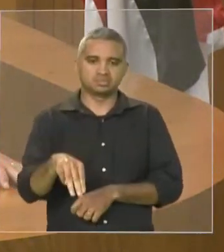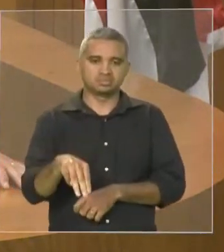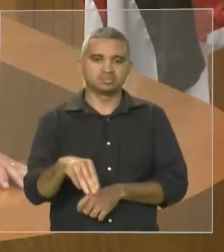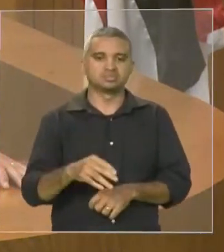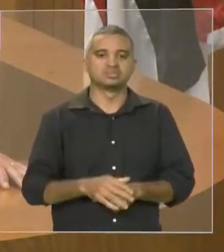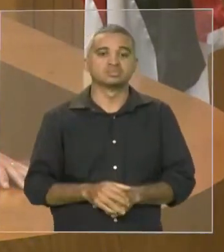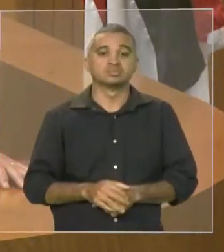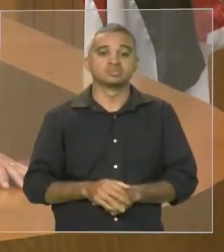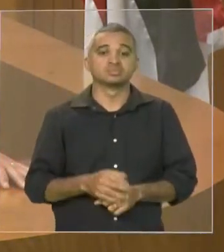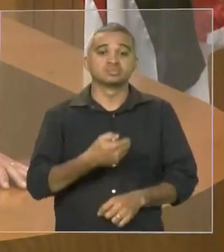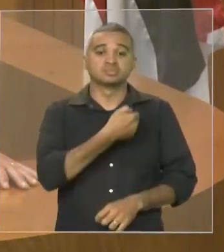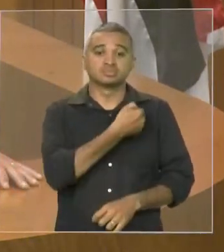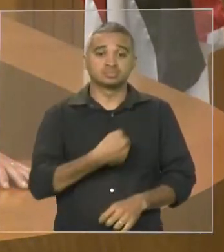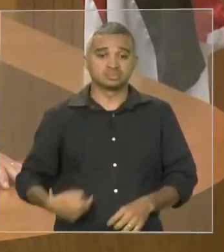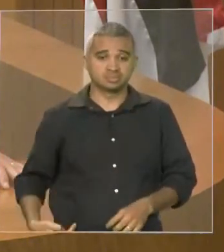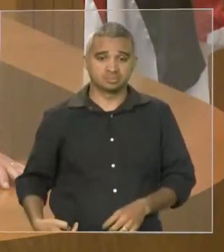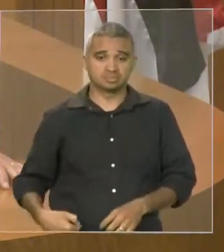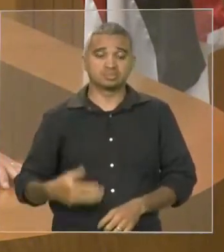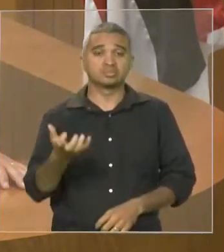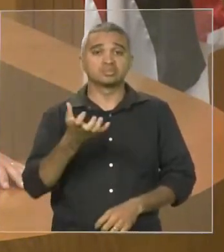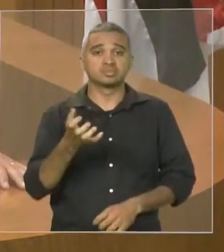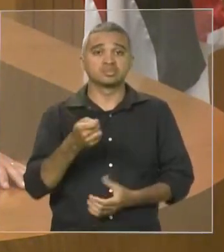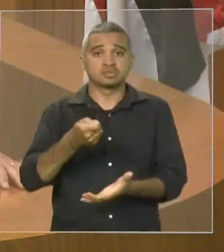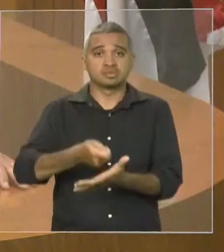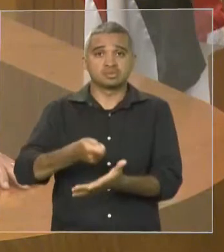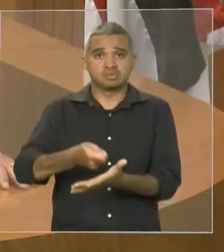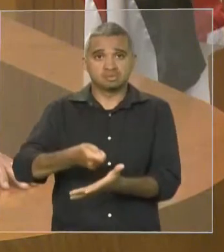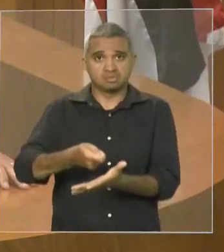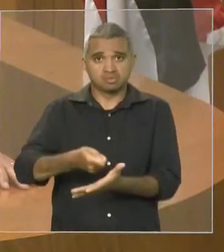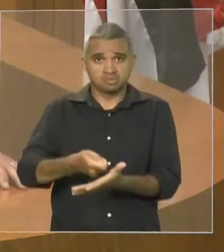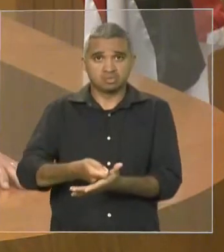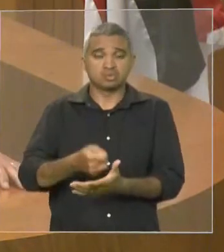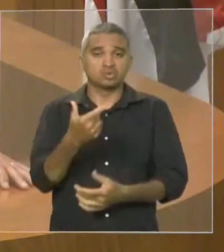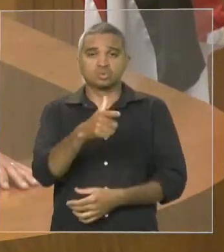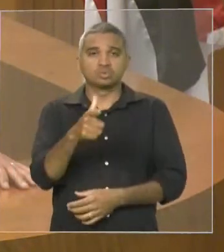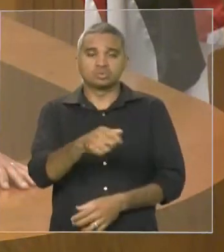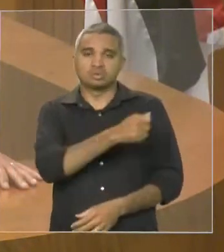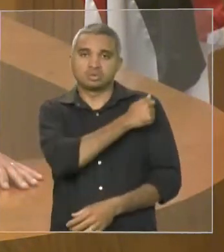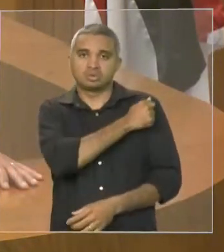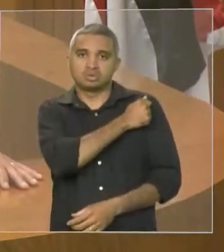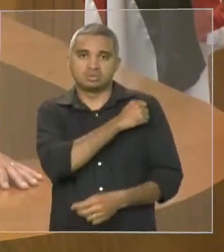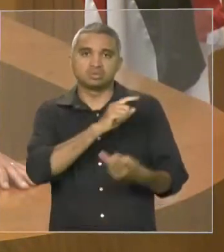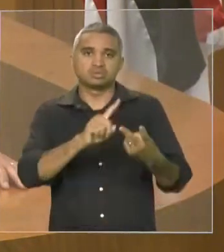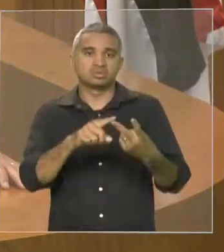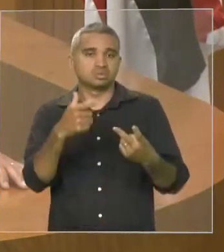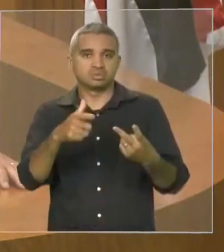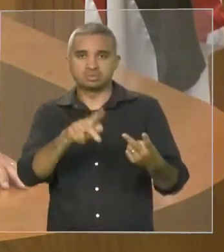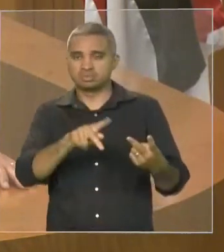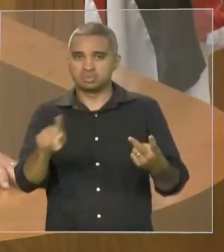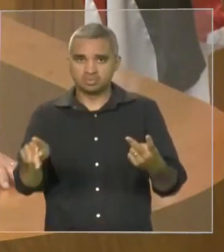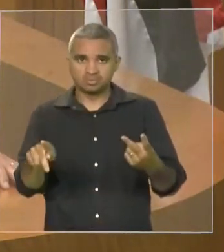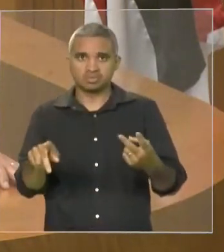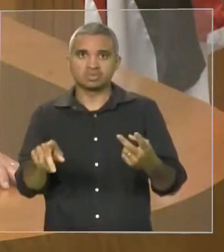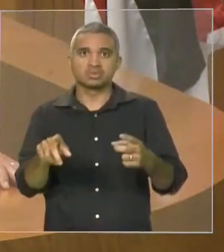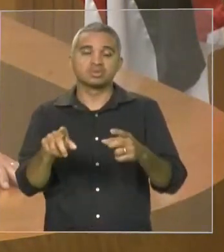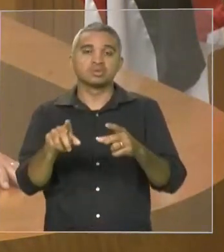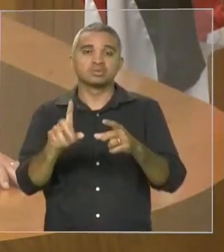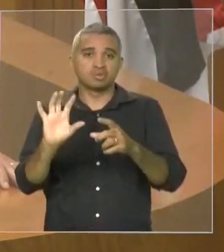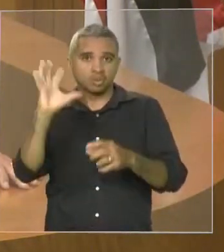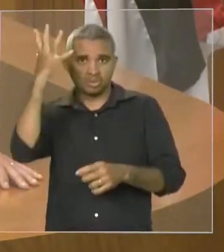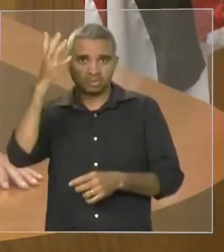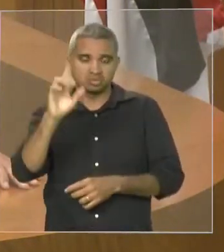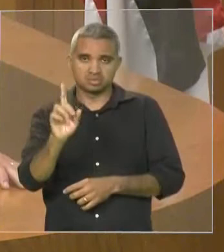nós não teríamos estudantes, onde os professores seriam indicados diretamente por ele, não vai acontecer.